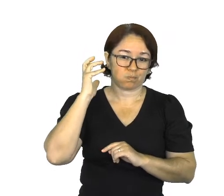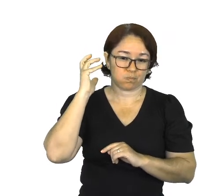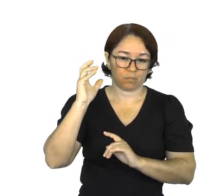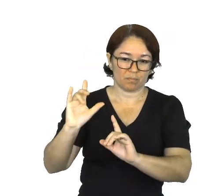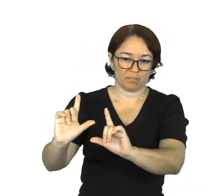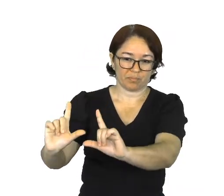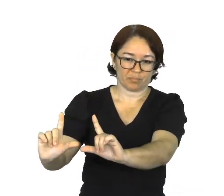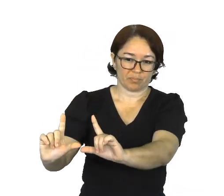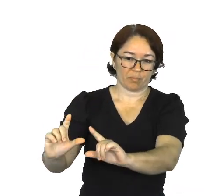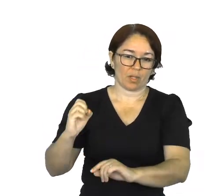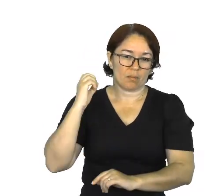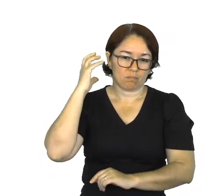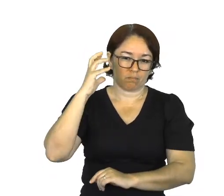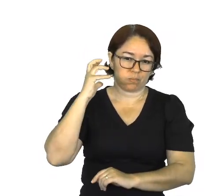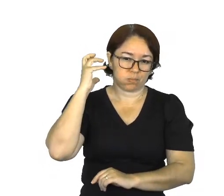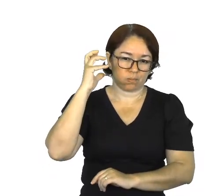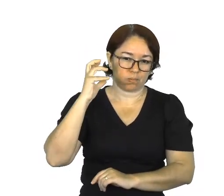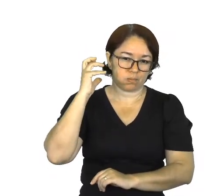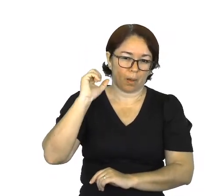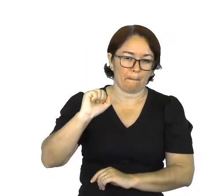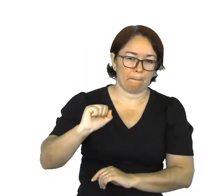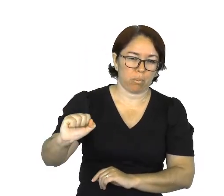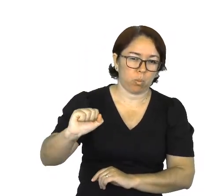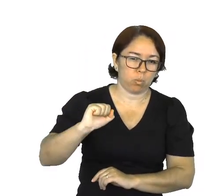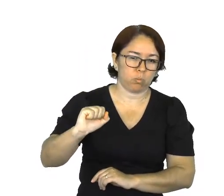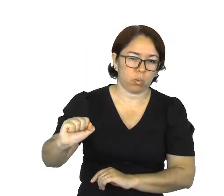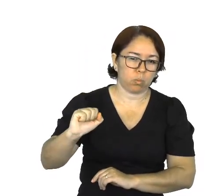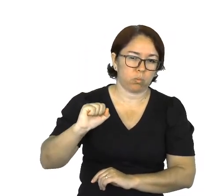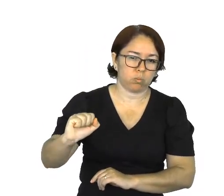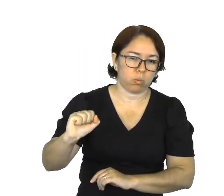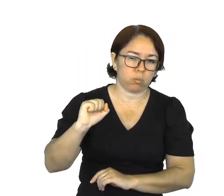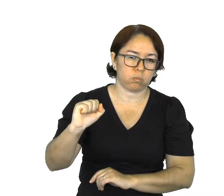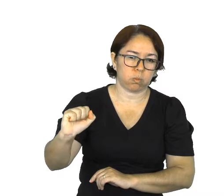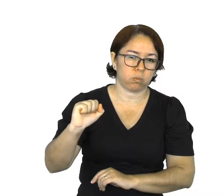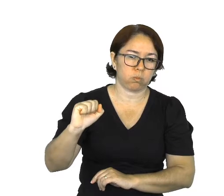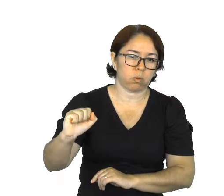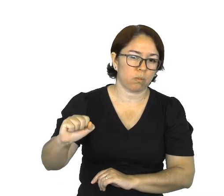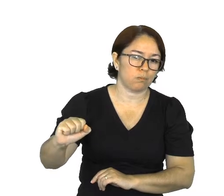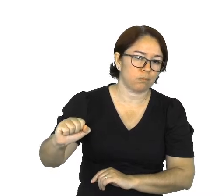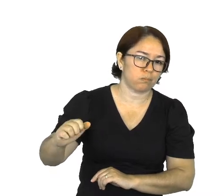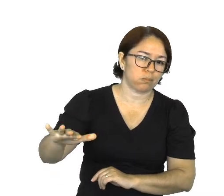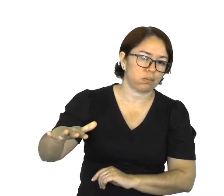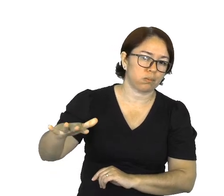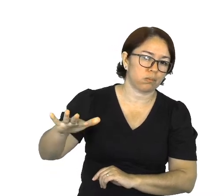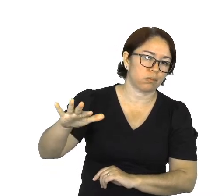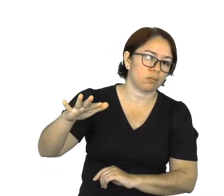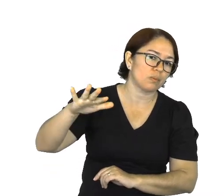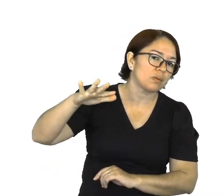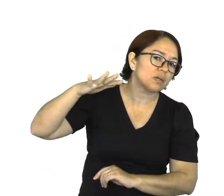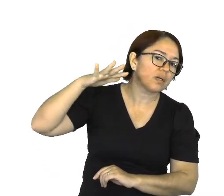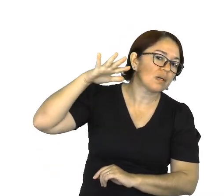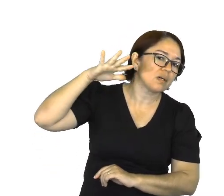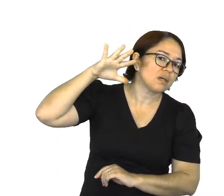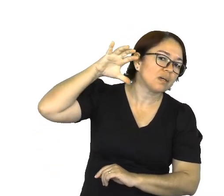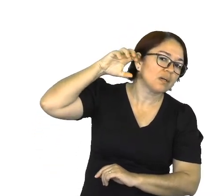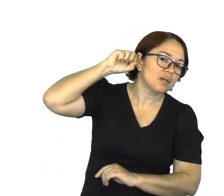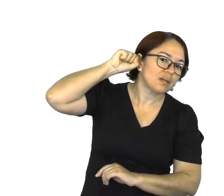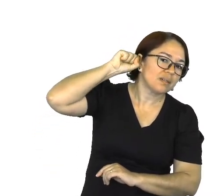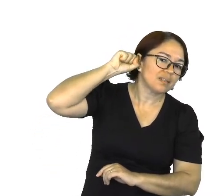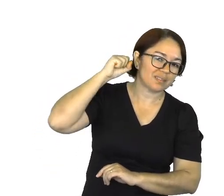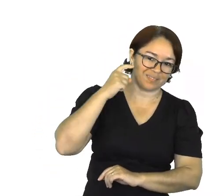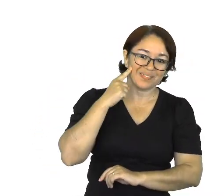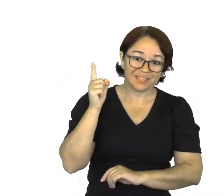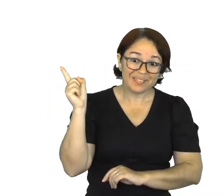ali um ouvido, né? Então, o que significa essas ondas longitudinais aí? Você imagina o quê?